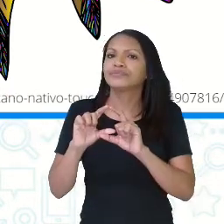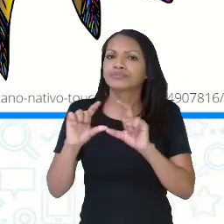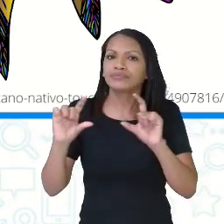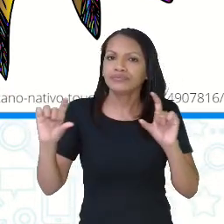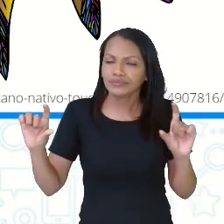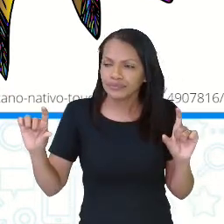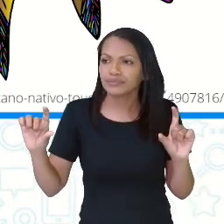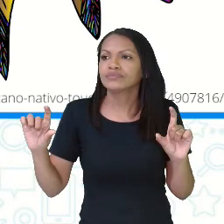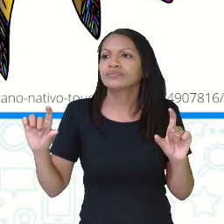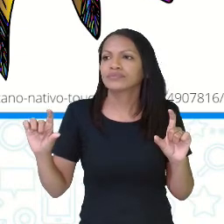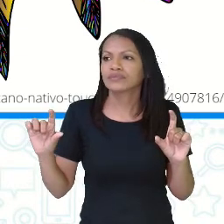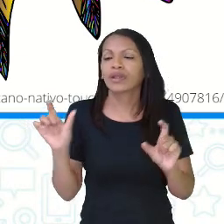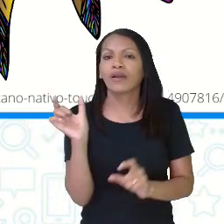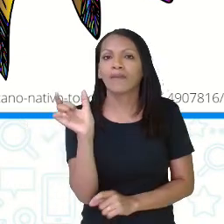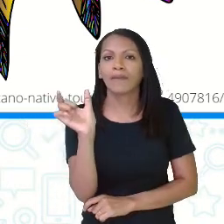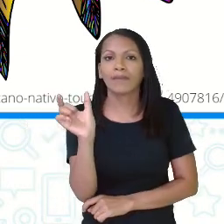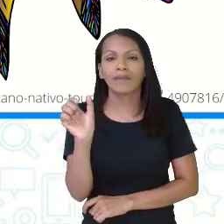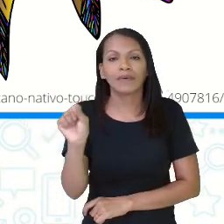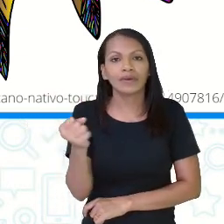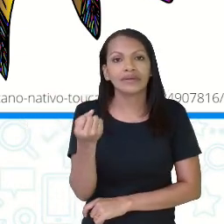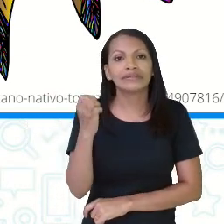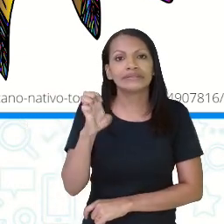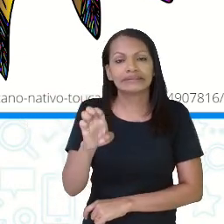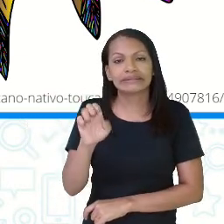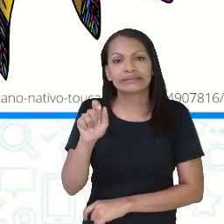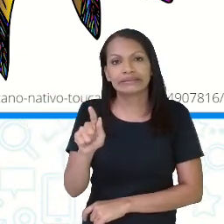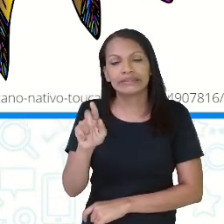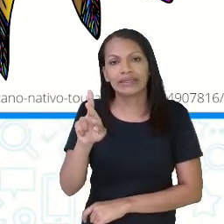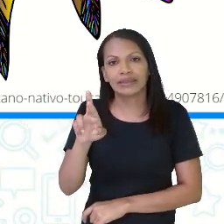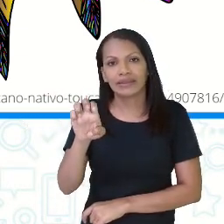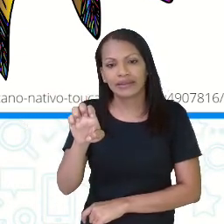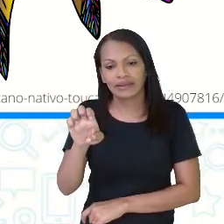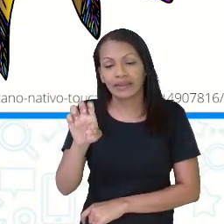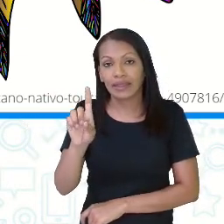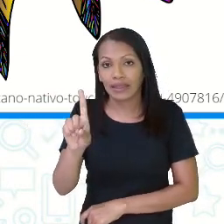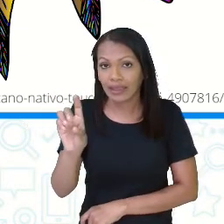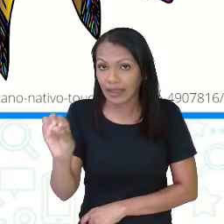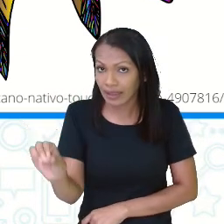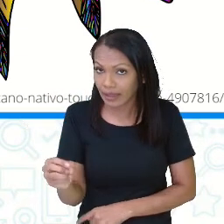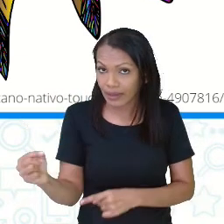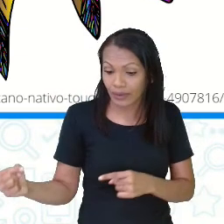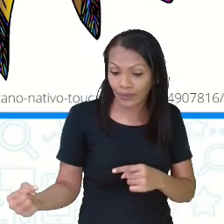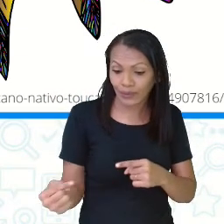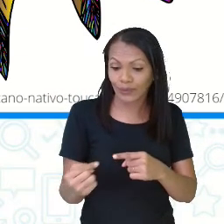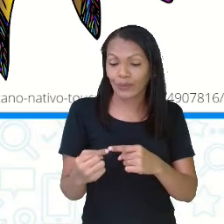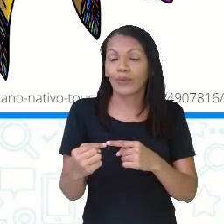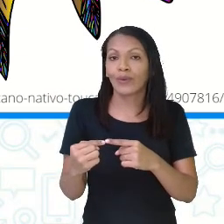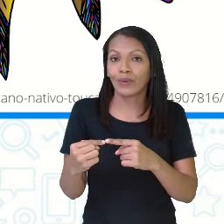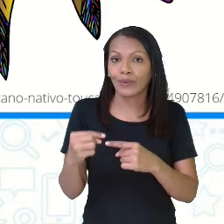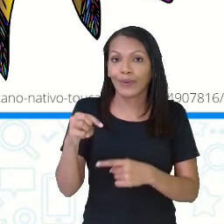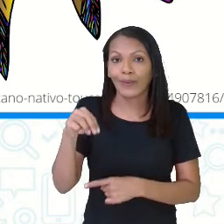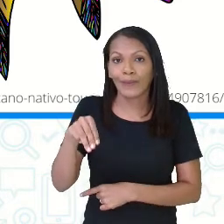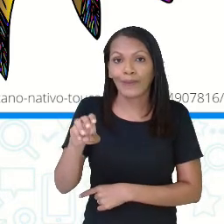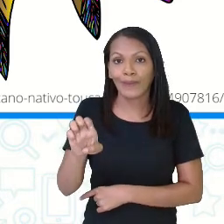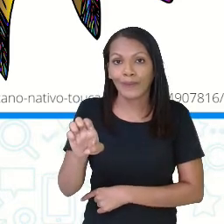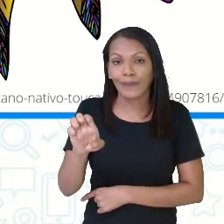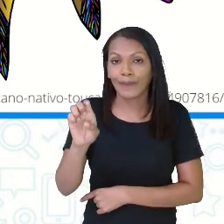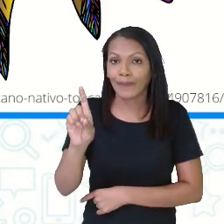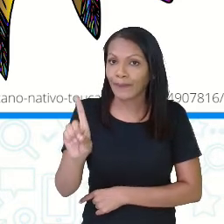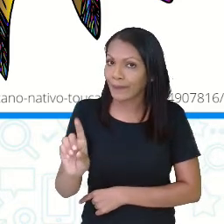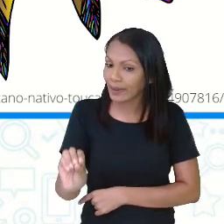fantasma do seu medo. Observa aí também segredo, está rimando com medo. A língua não